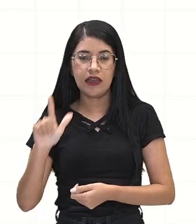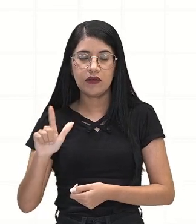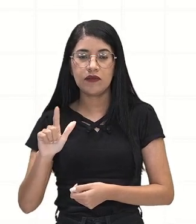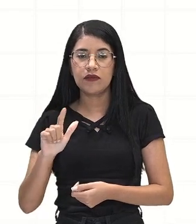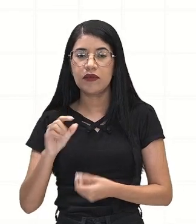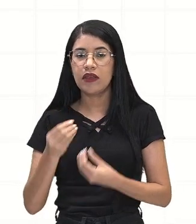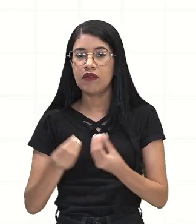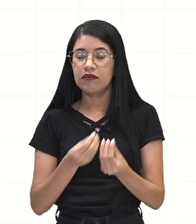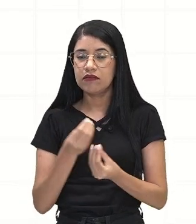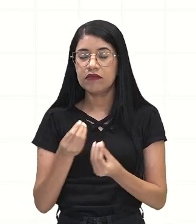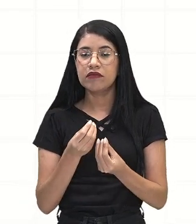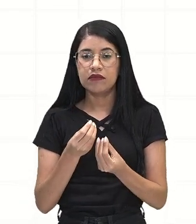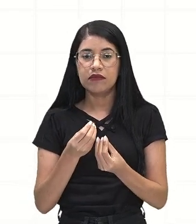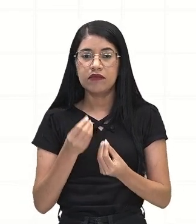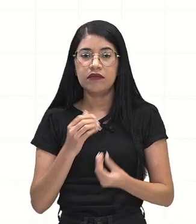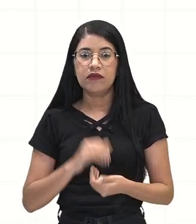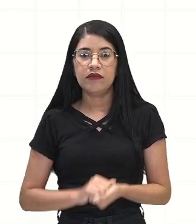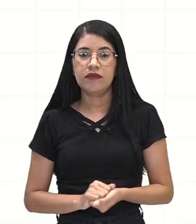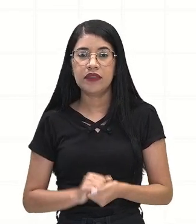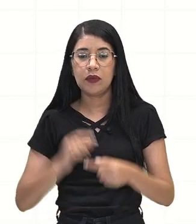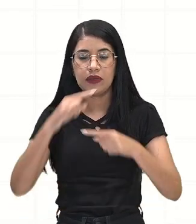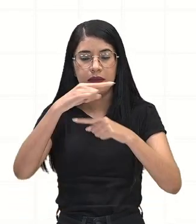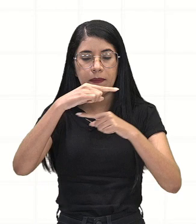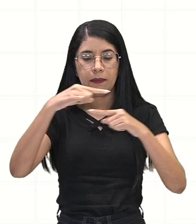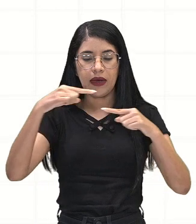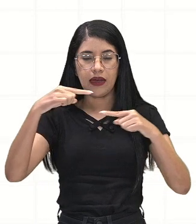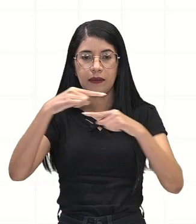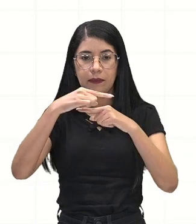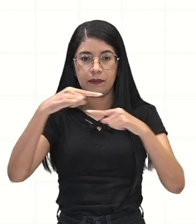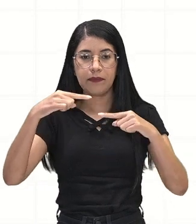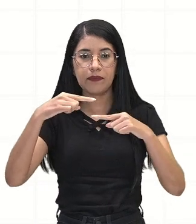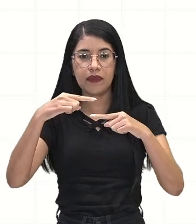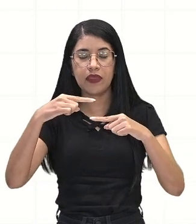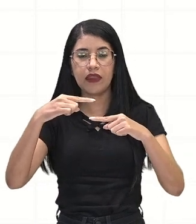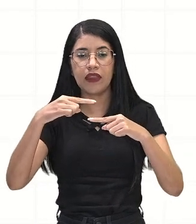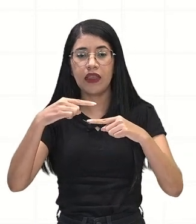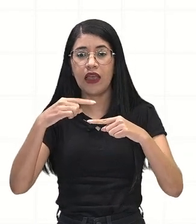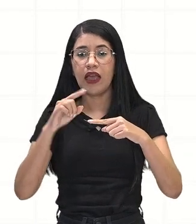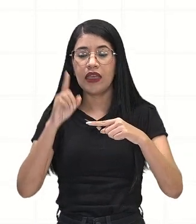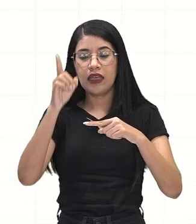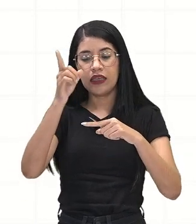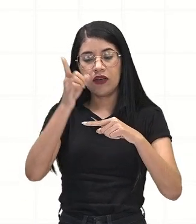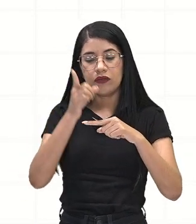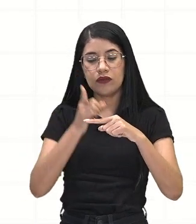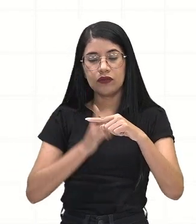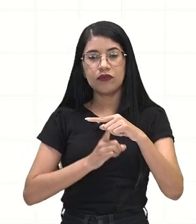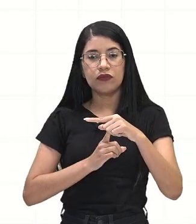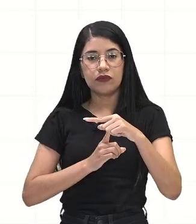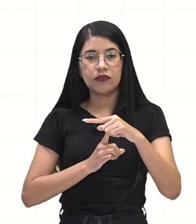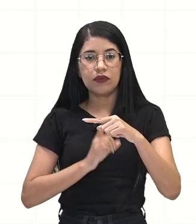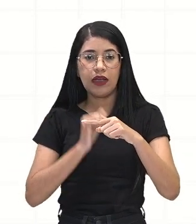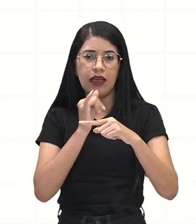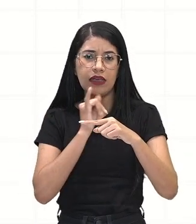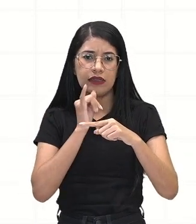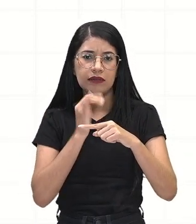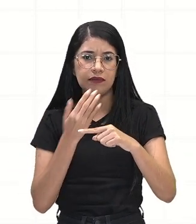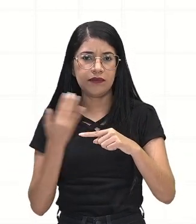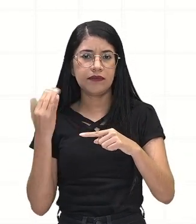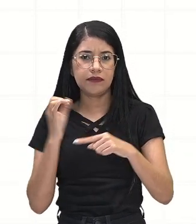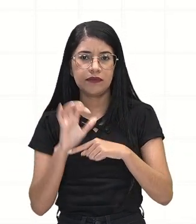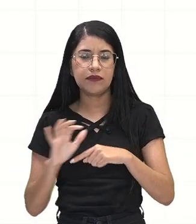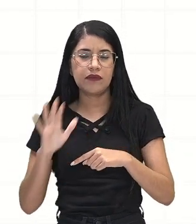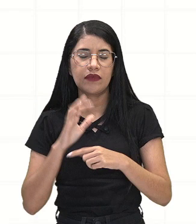é a outra que, se ambas apresentarem apenas um ponto em comum. Então, por exemplo, aqui eu tenho a minha reta